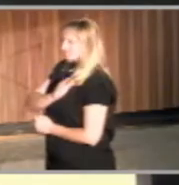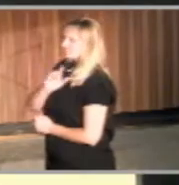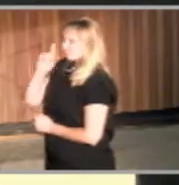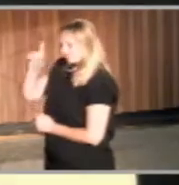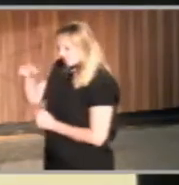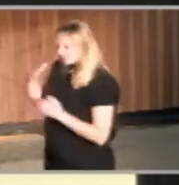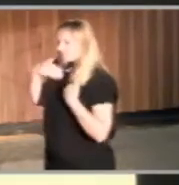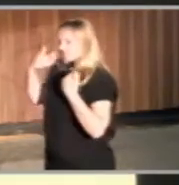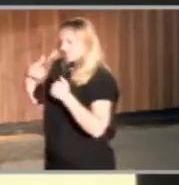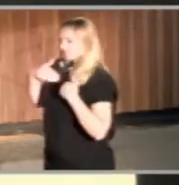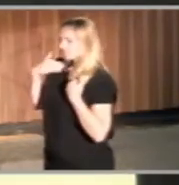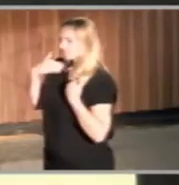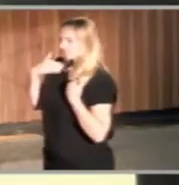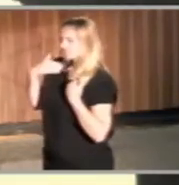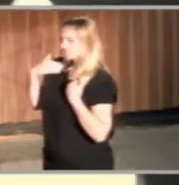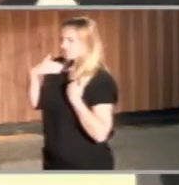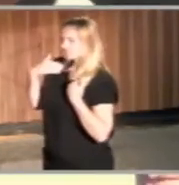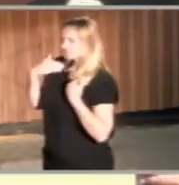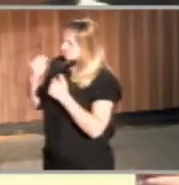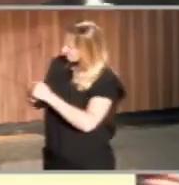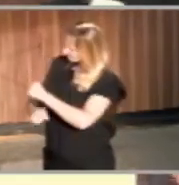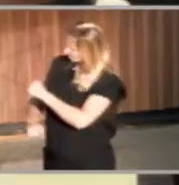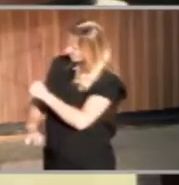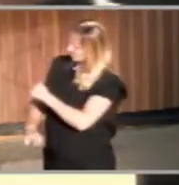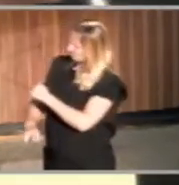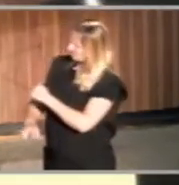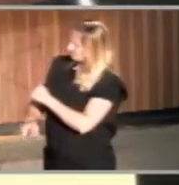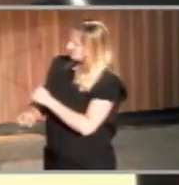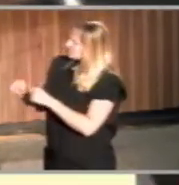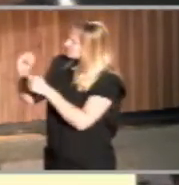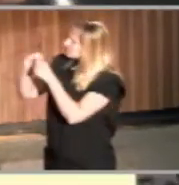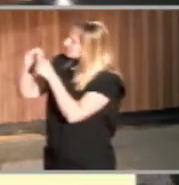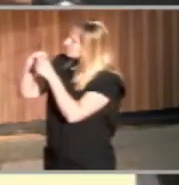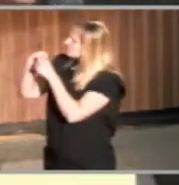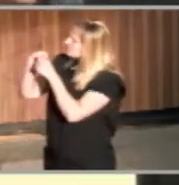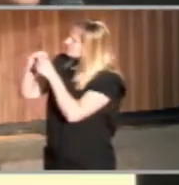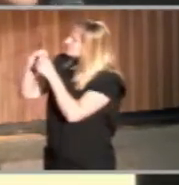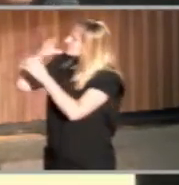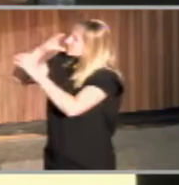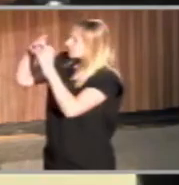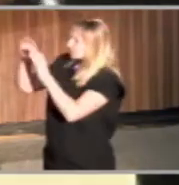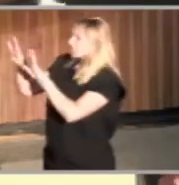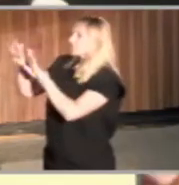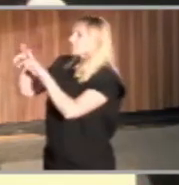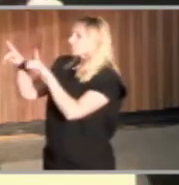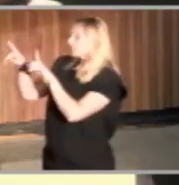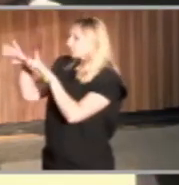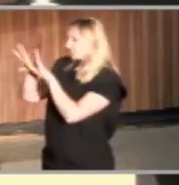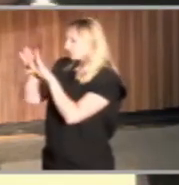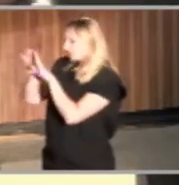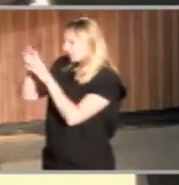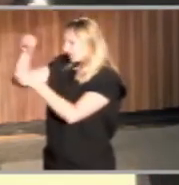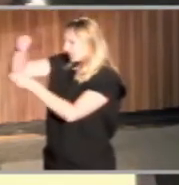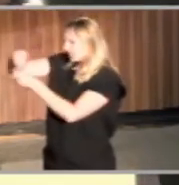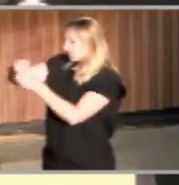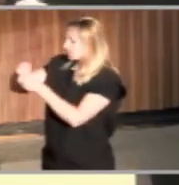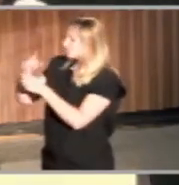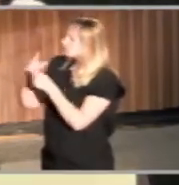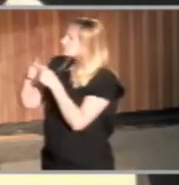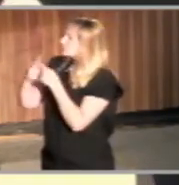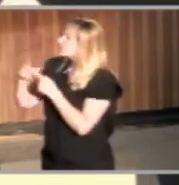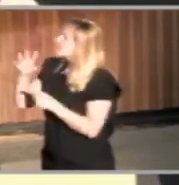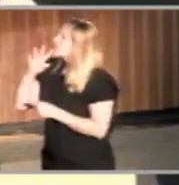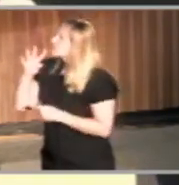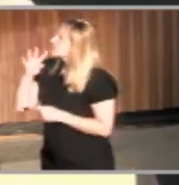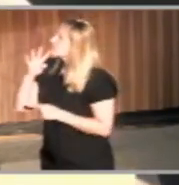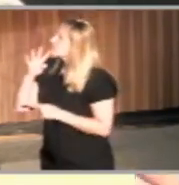alegria tão grande, Deus. E fazemos isso cantando, mas fazemos ofertando, porque reconhecemos, Deus, que o